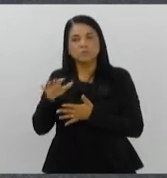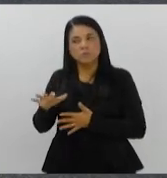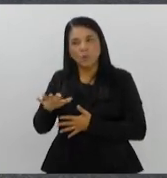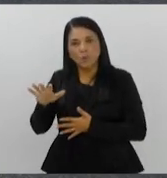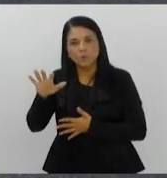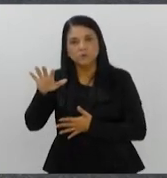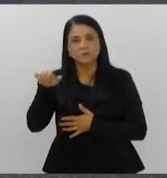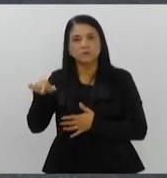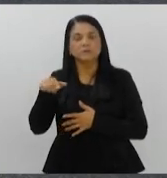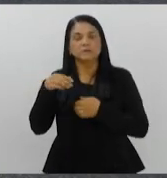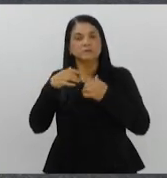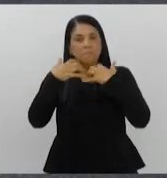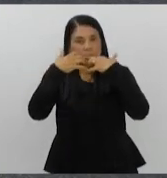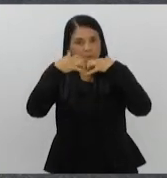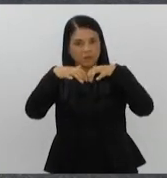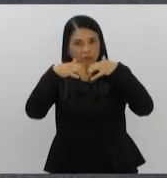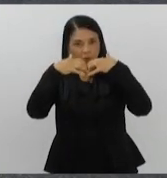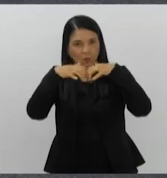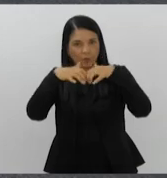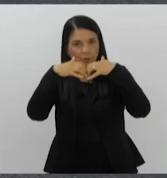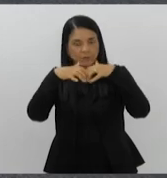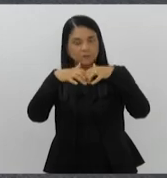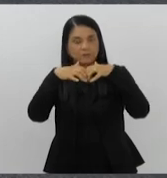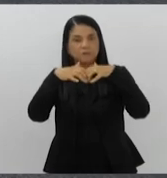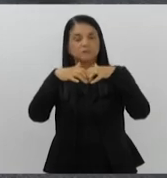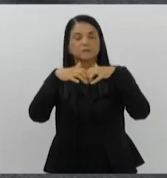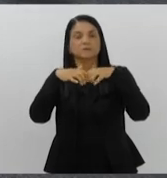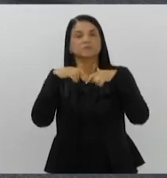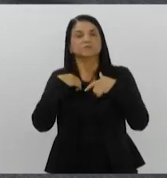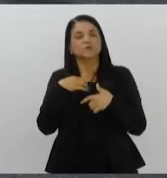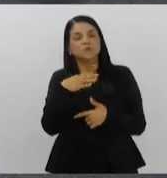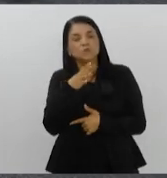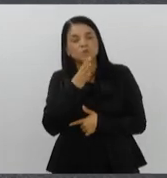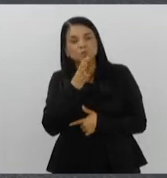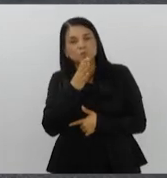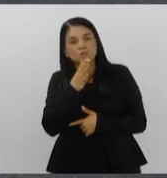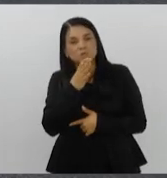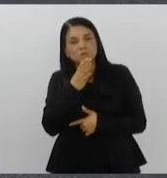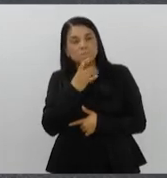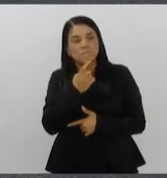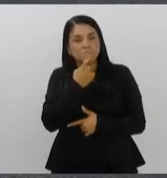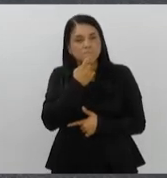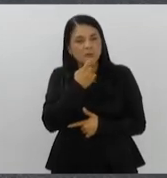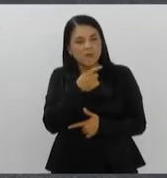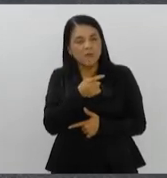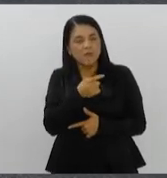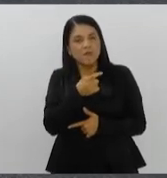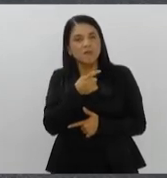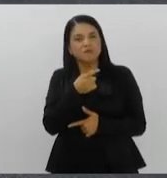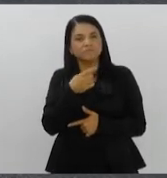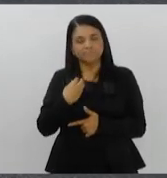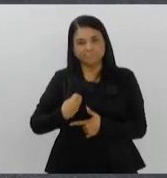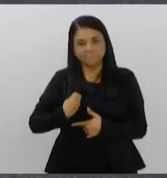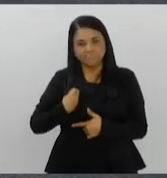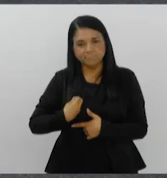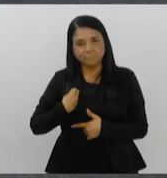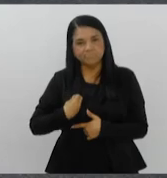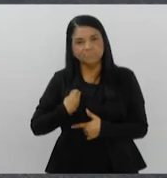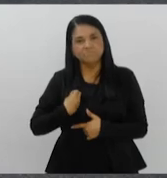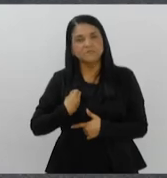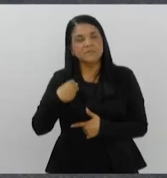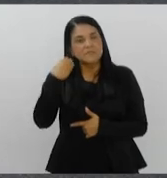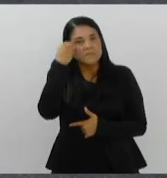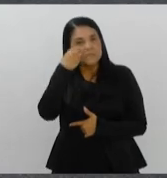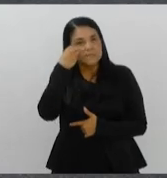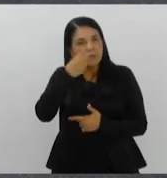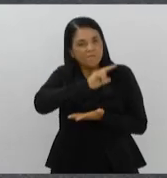no município de Petrópolis, pude conhecer de perto lá presencialmente várias